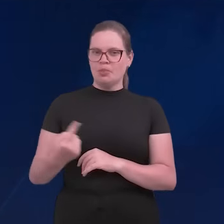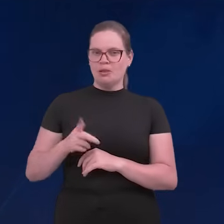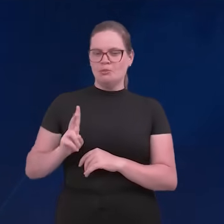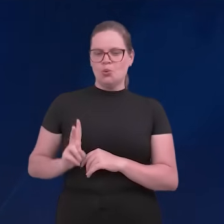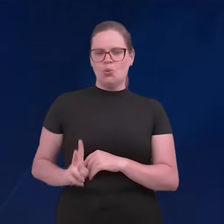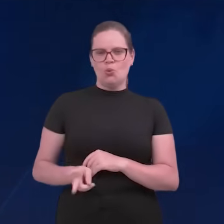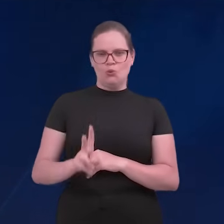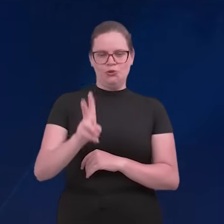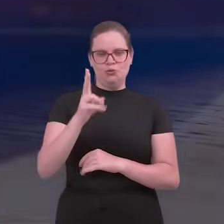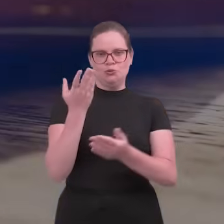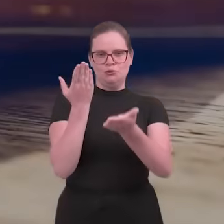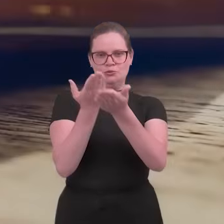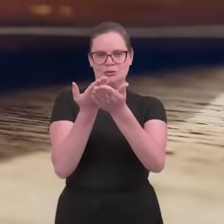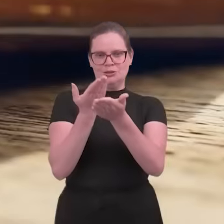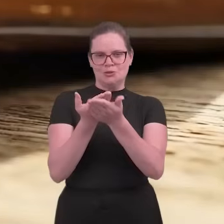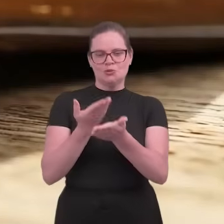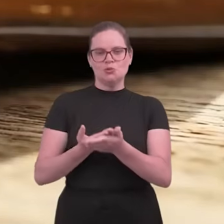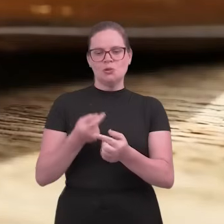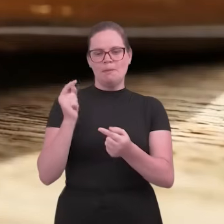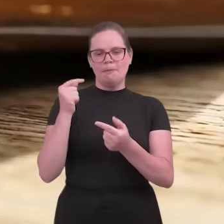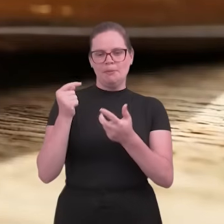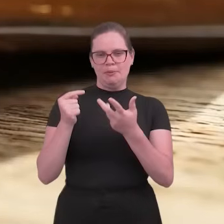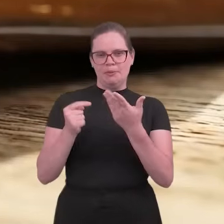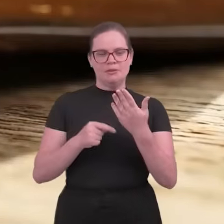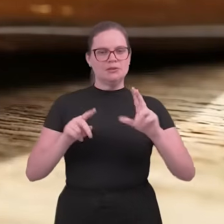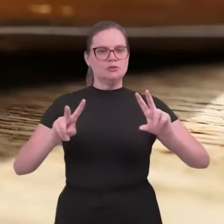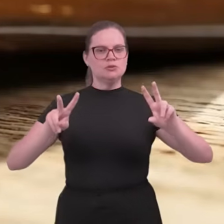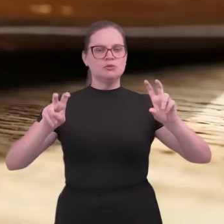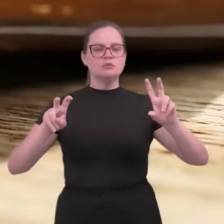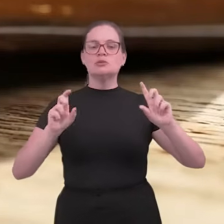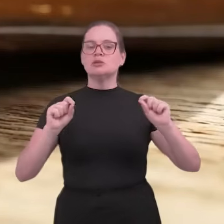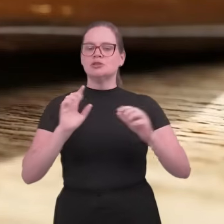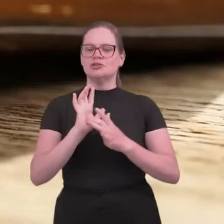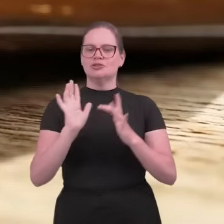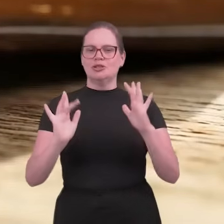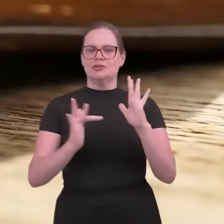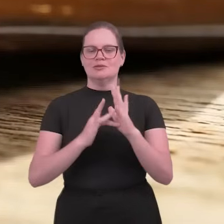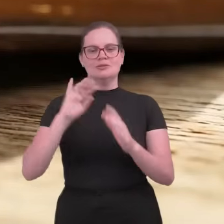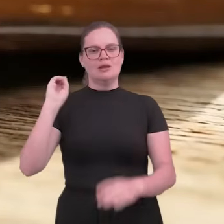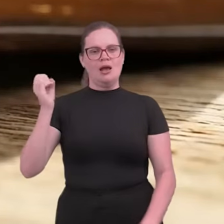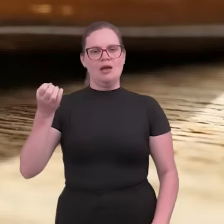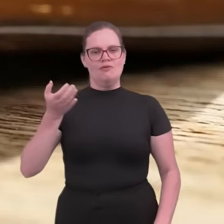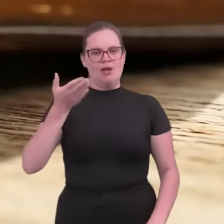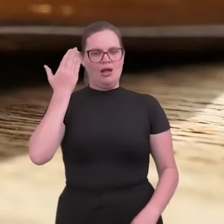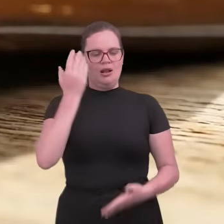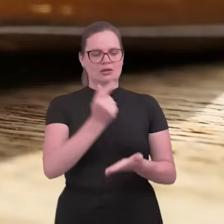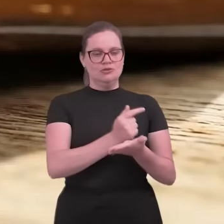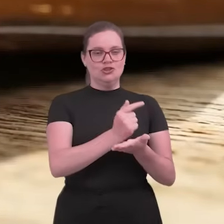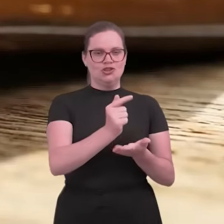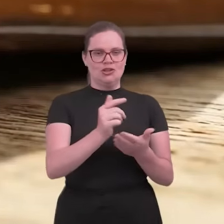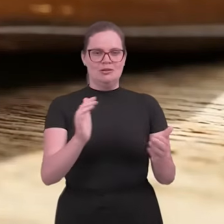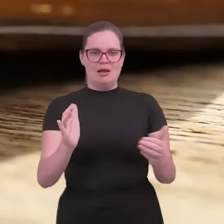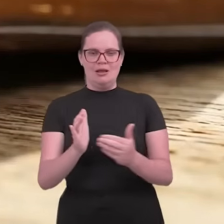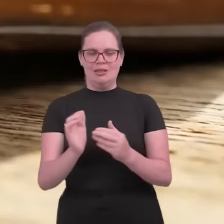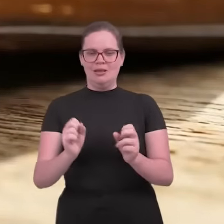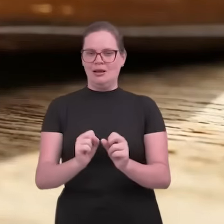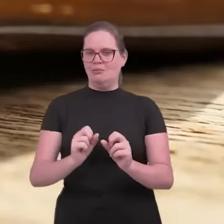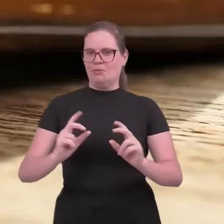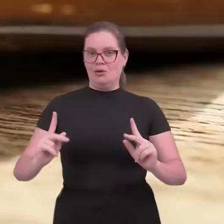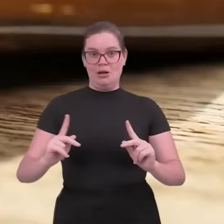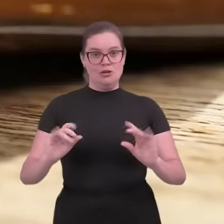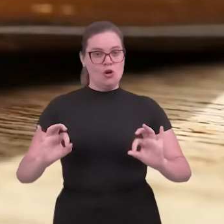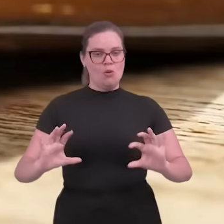continuidade a uma série de estudos sobre Jesus Cristo revelado em toda a Bíblia.